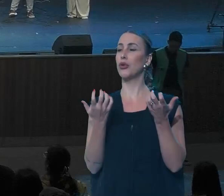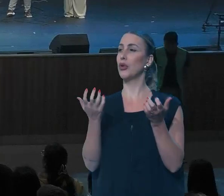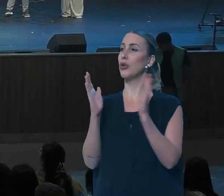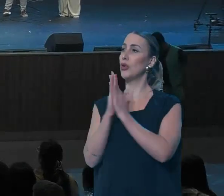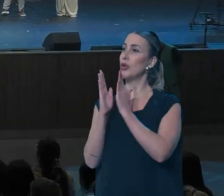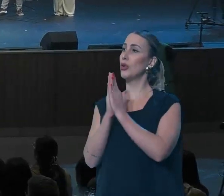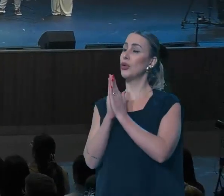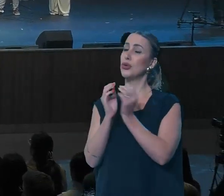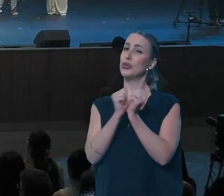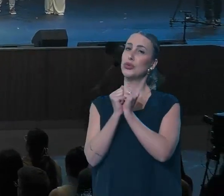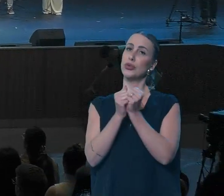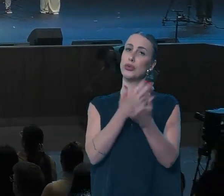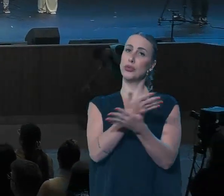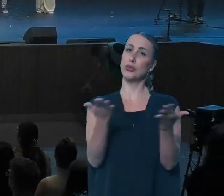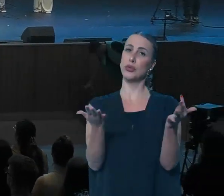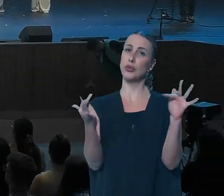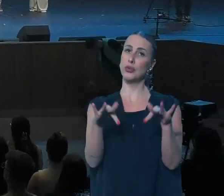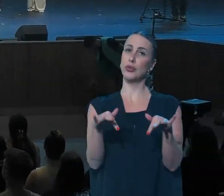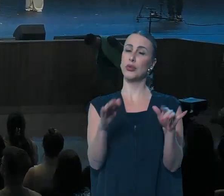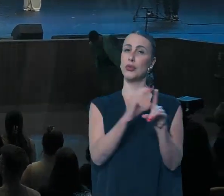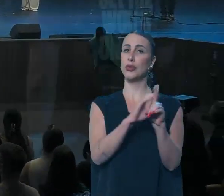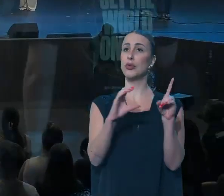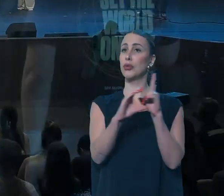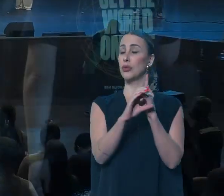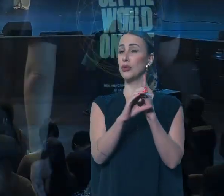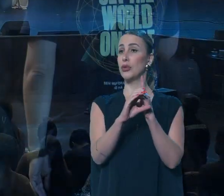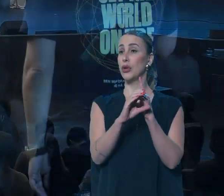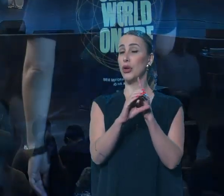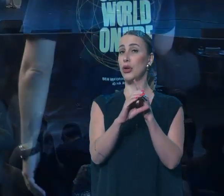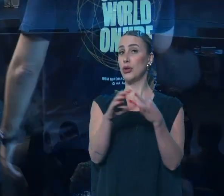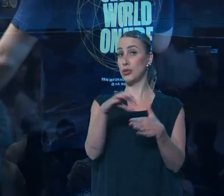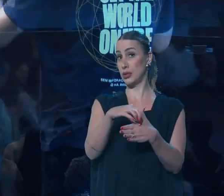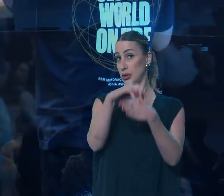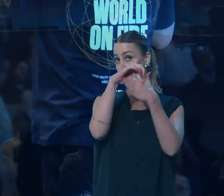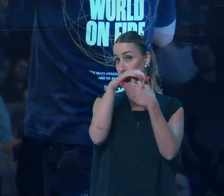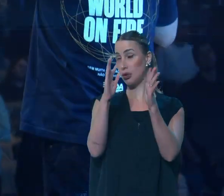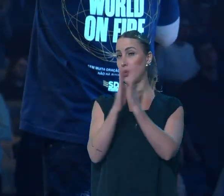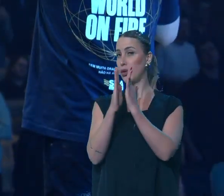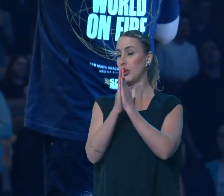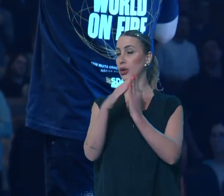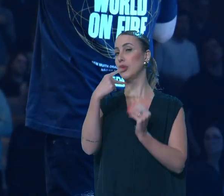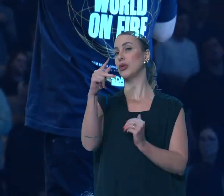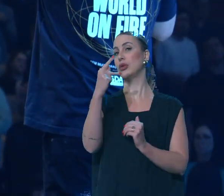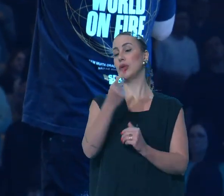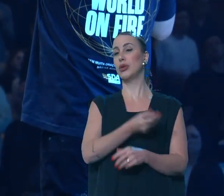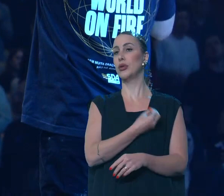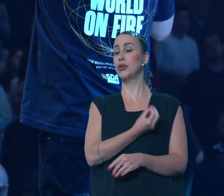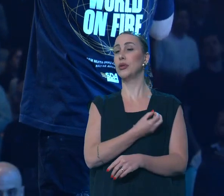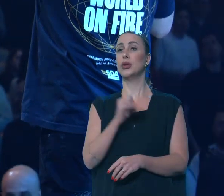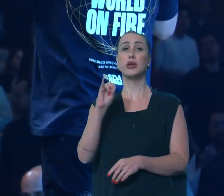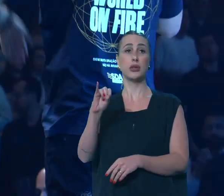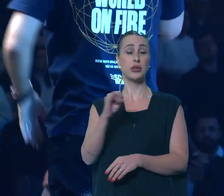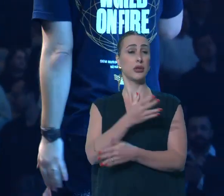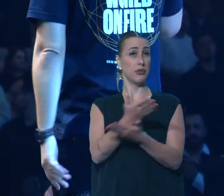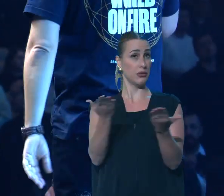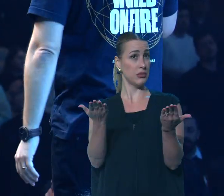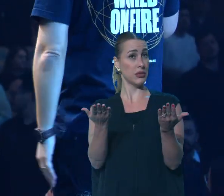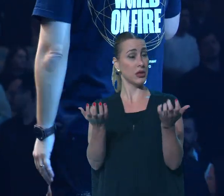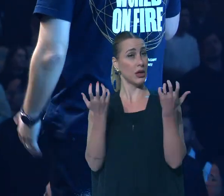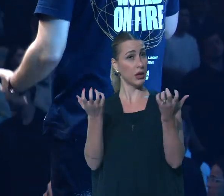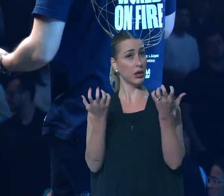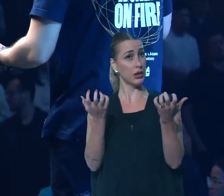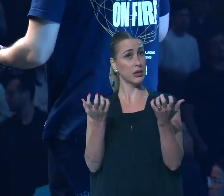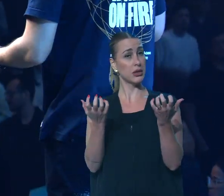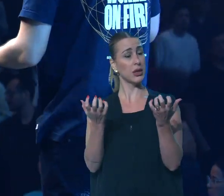logo depois, eles vão fazer uma oração por você. E se você quiser, vão se colocar à disposição para caminhar contigo por um